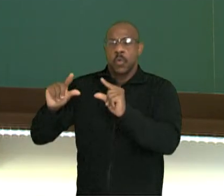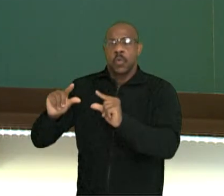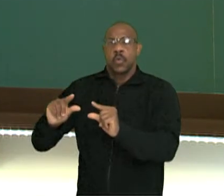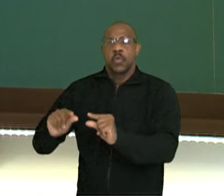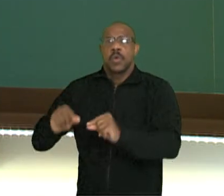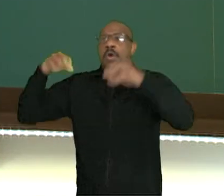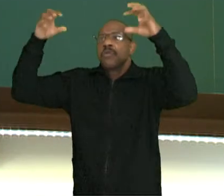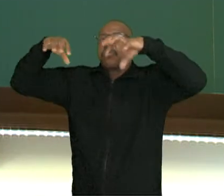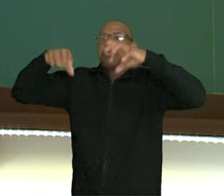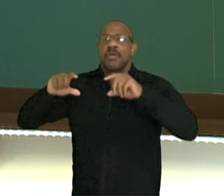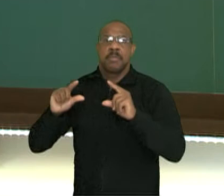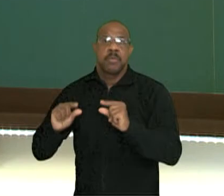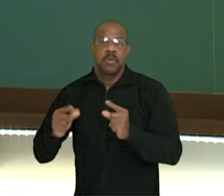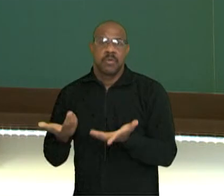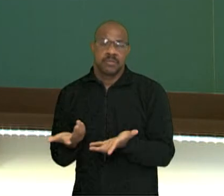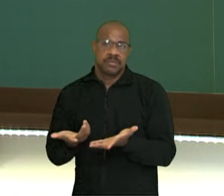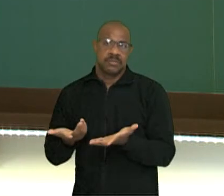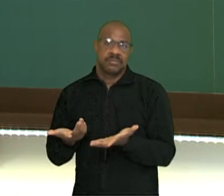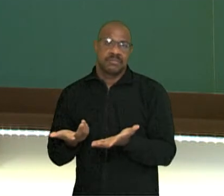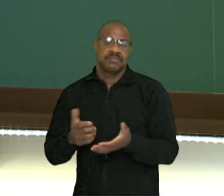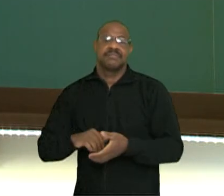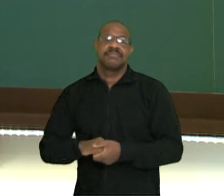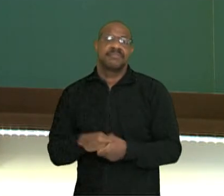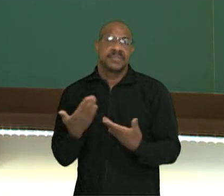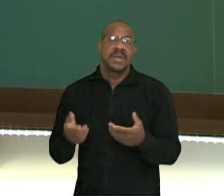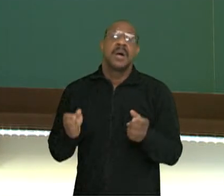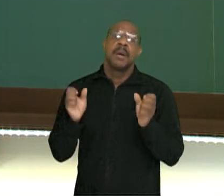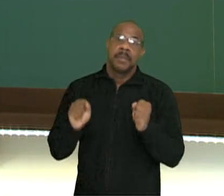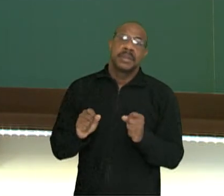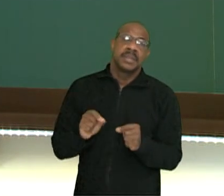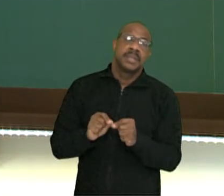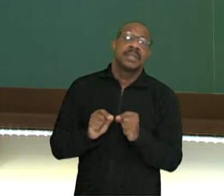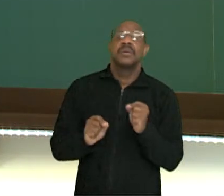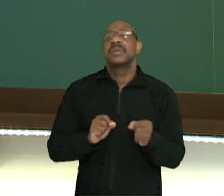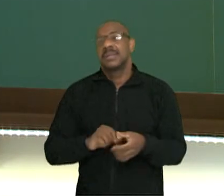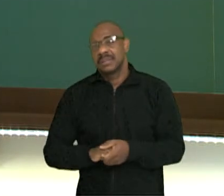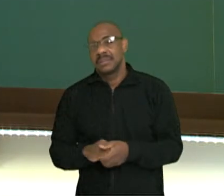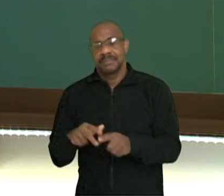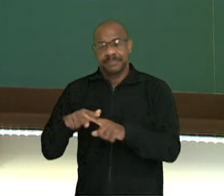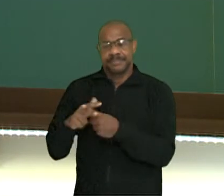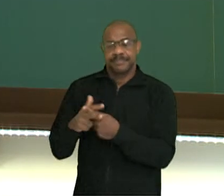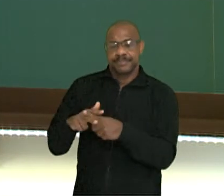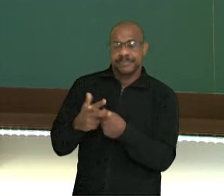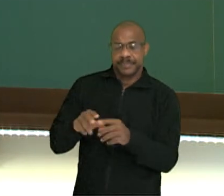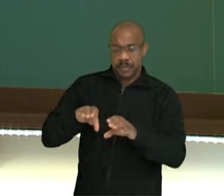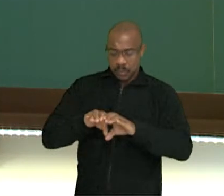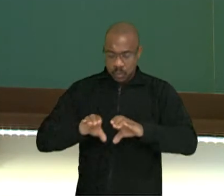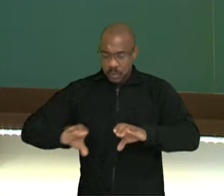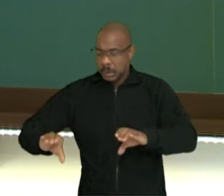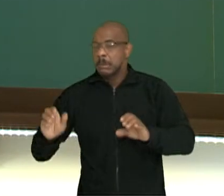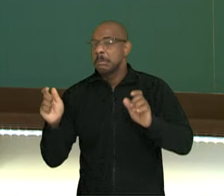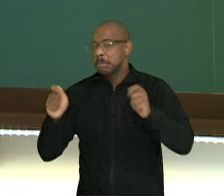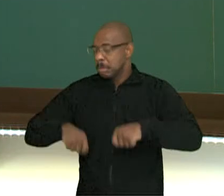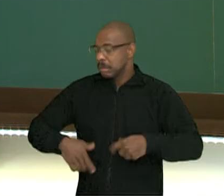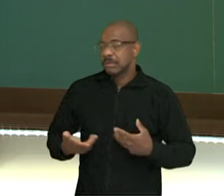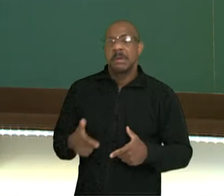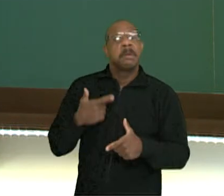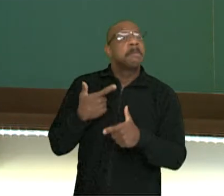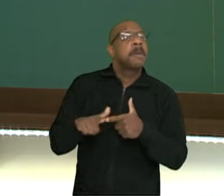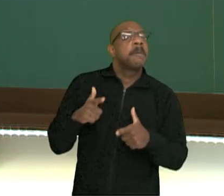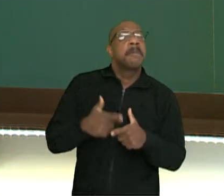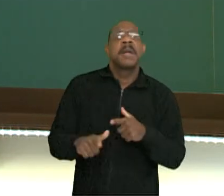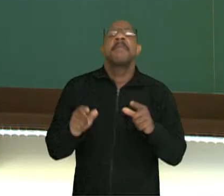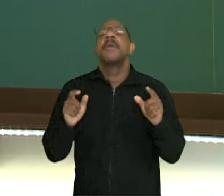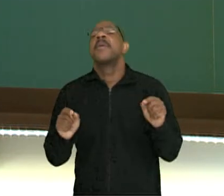estão fazendo um rodízio de água. Pode ser, como falei, da manutenção na tubulação. Pode ser um problema lá